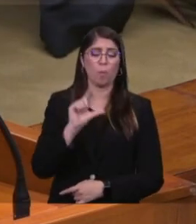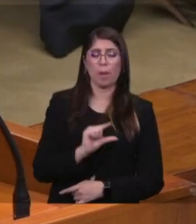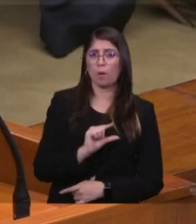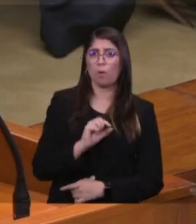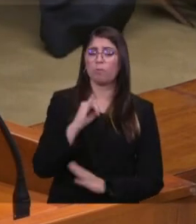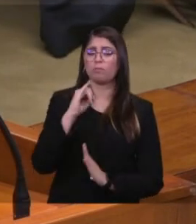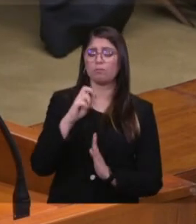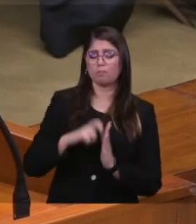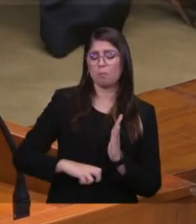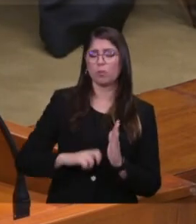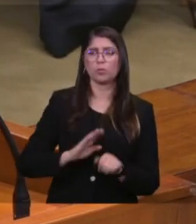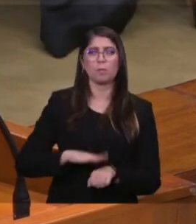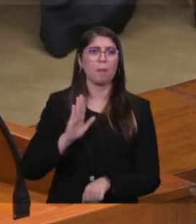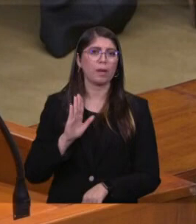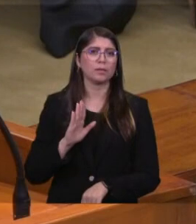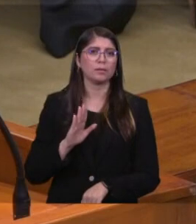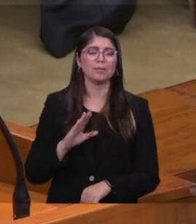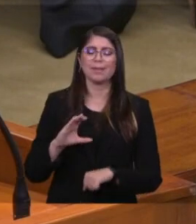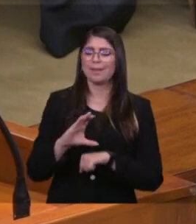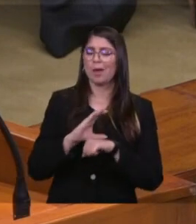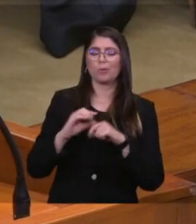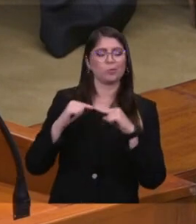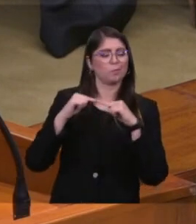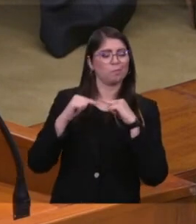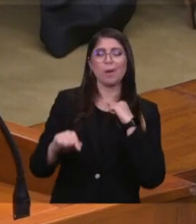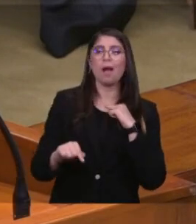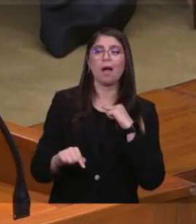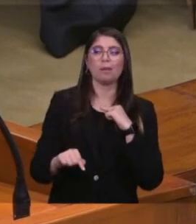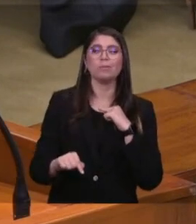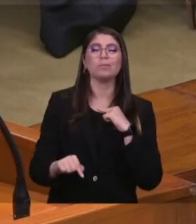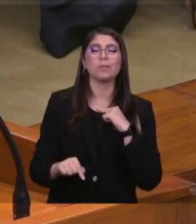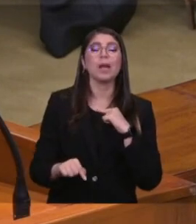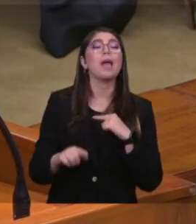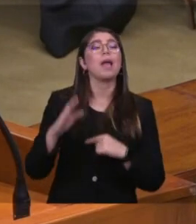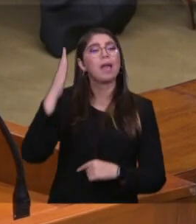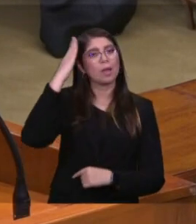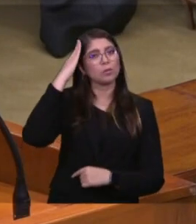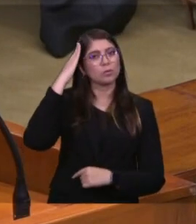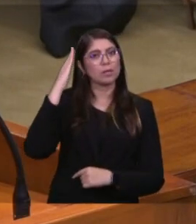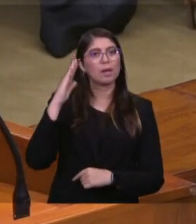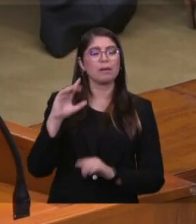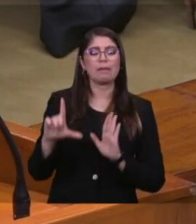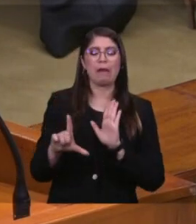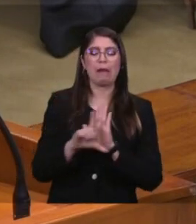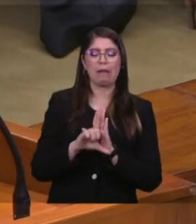é flagrantemente inconstitucional. Eu sei que a reforma tributária